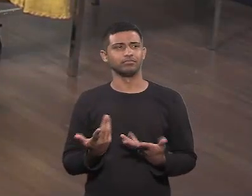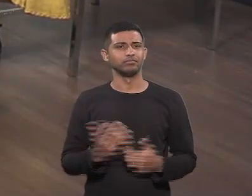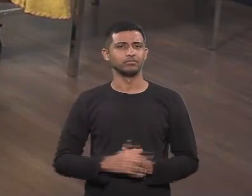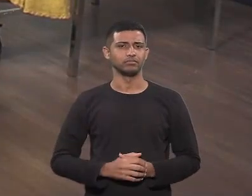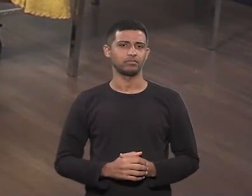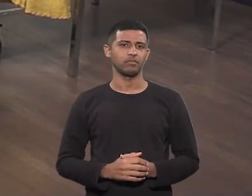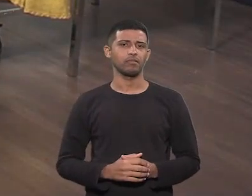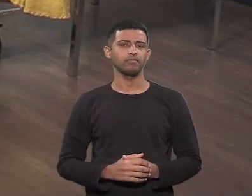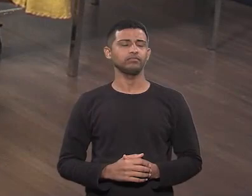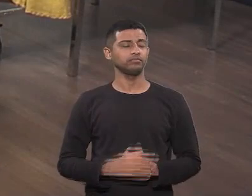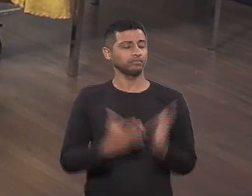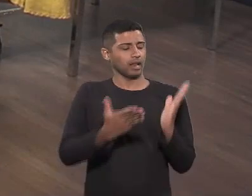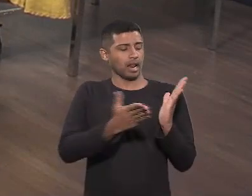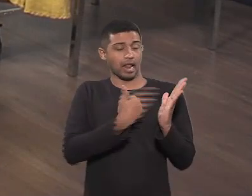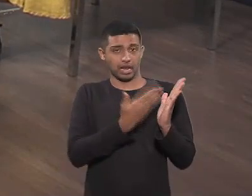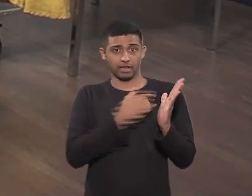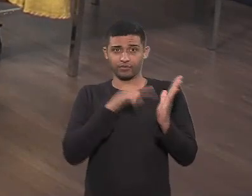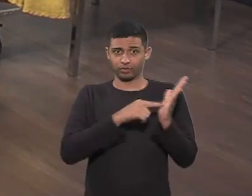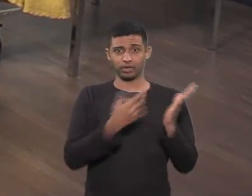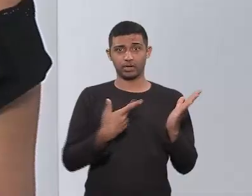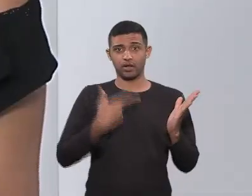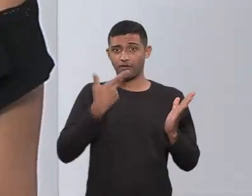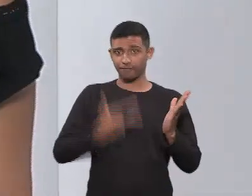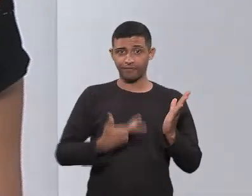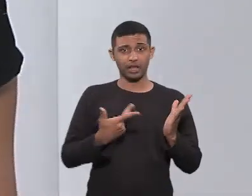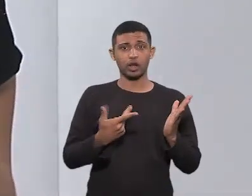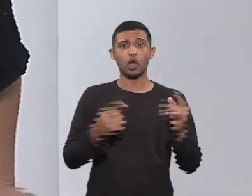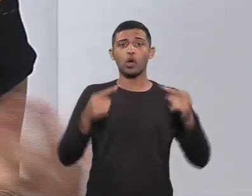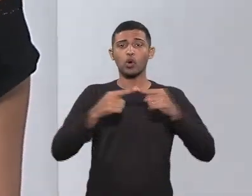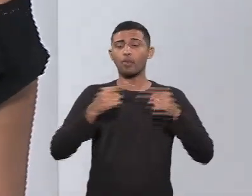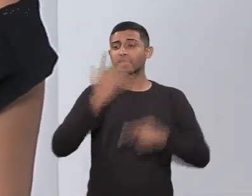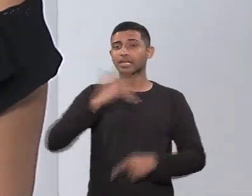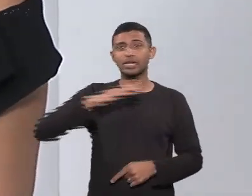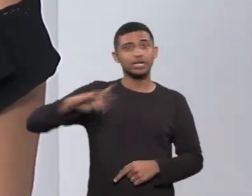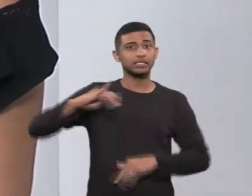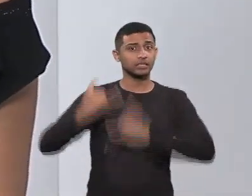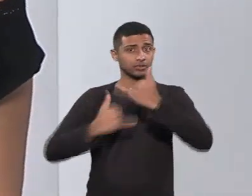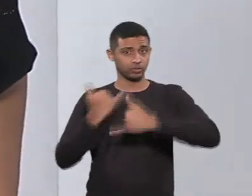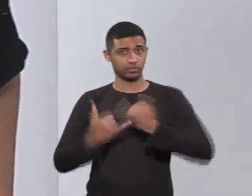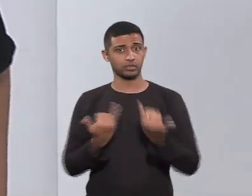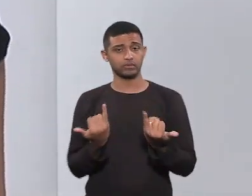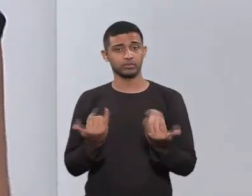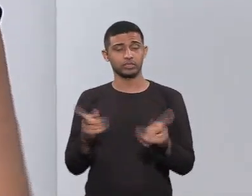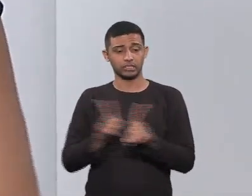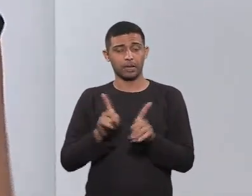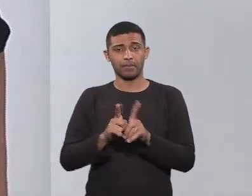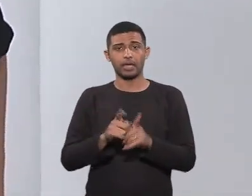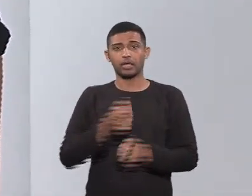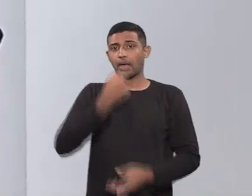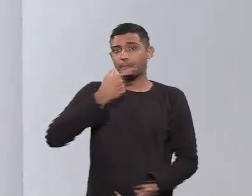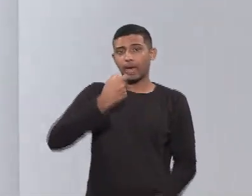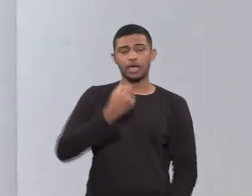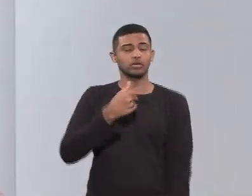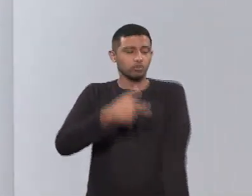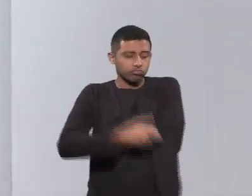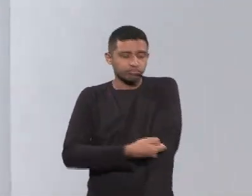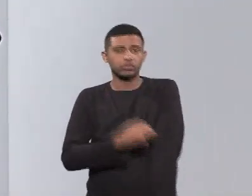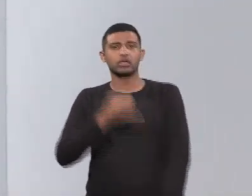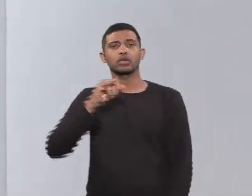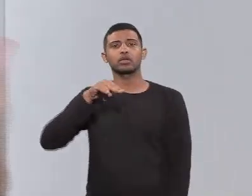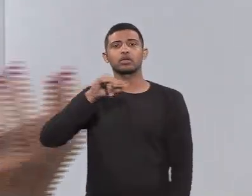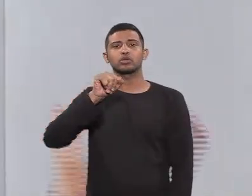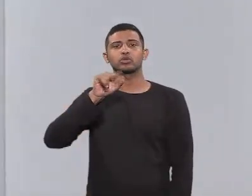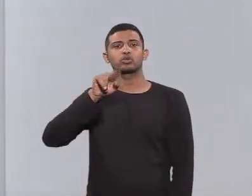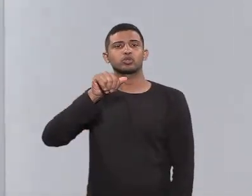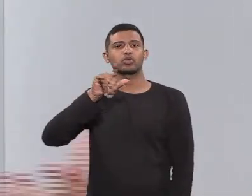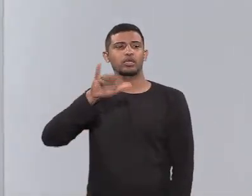assim, tirar o medo? O livro, na verdade, eu digo que ele é um livro sobre crianças que brincam e, além de tudo, tomam insulina. Então, ele não é um livro